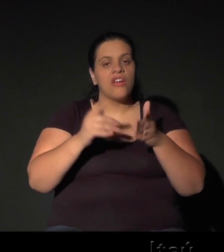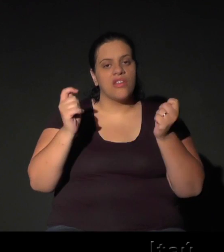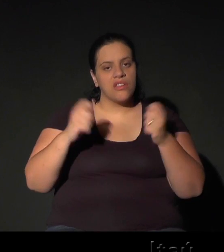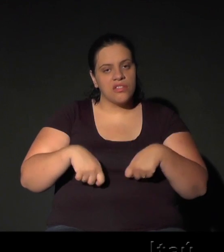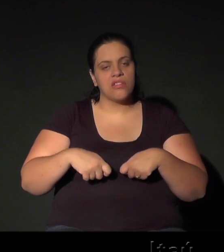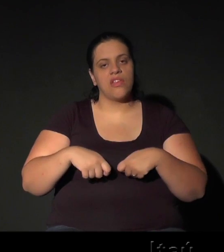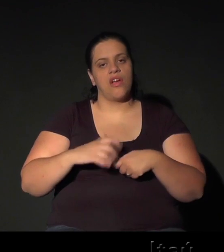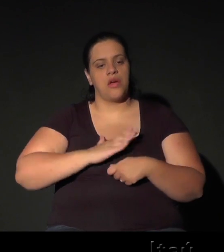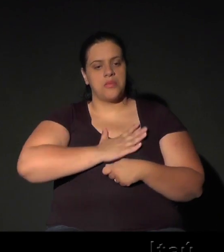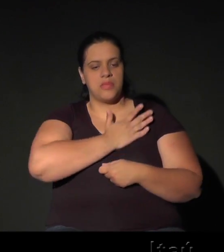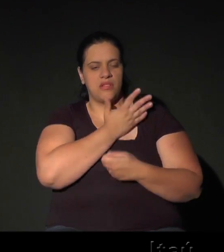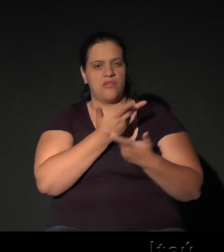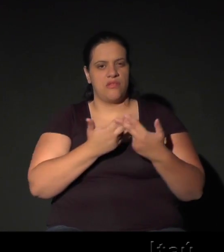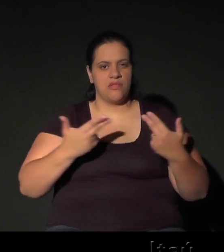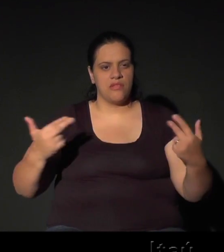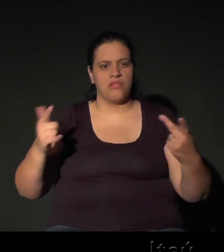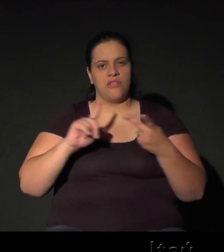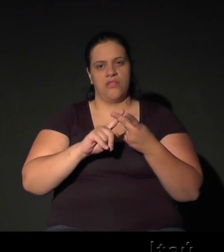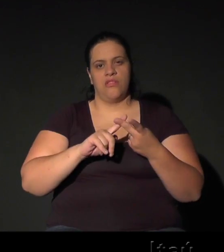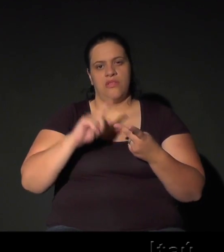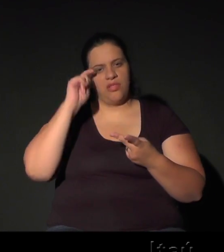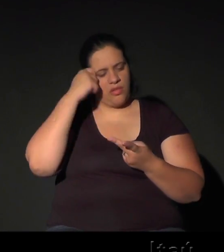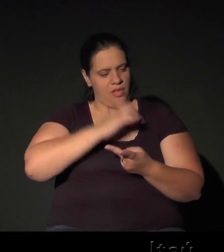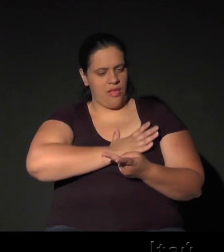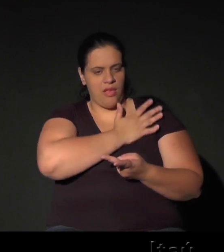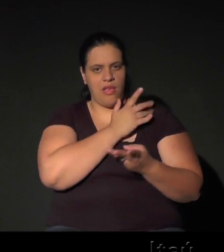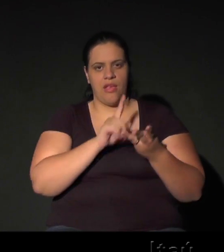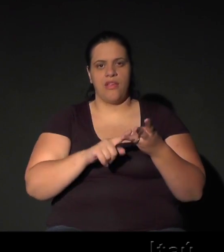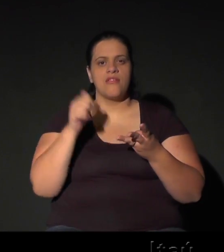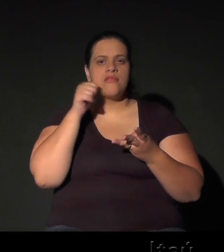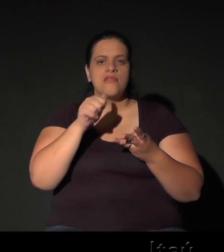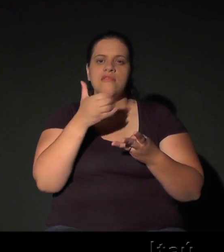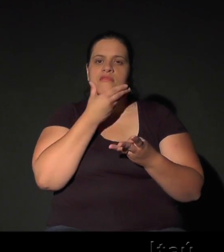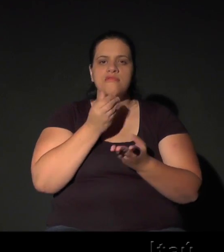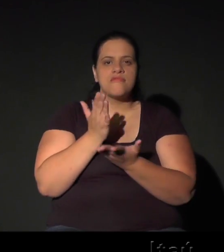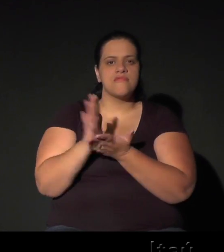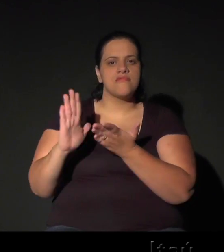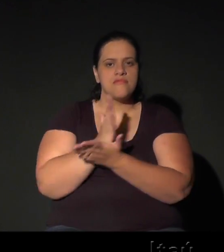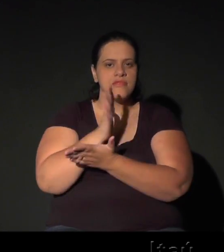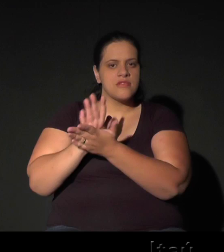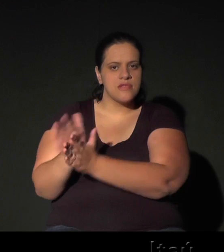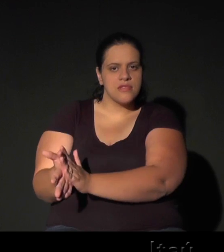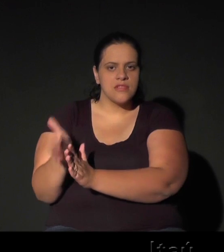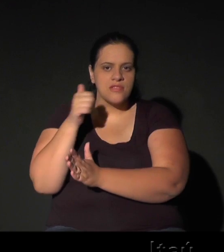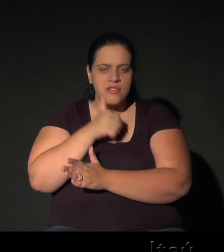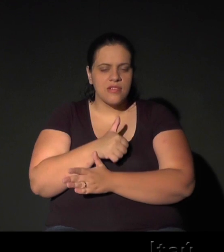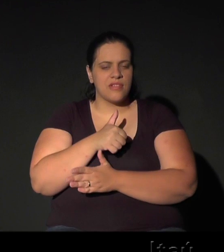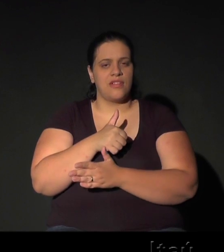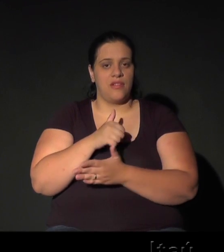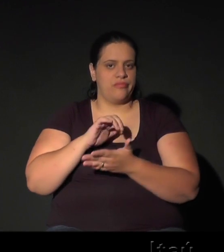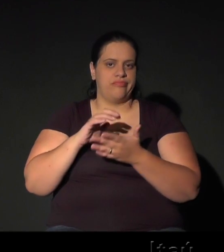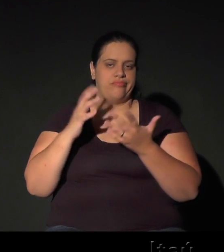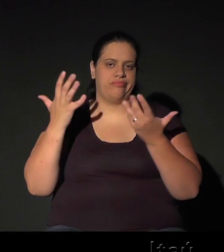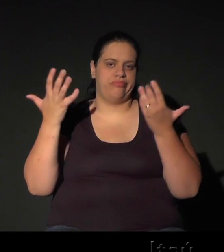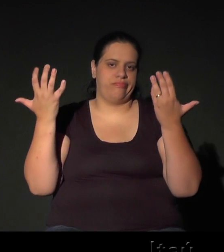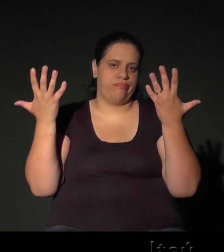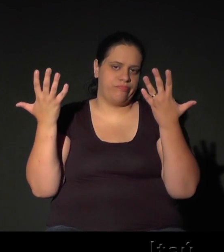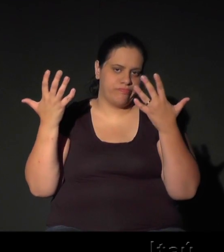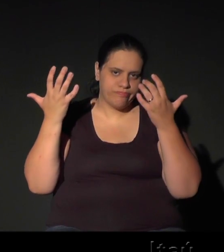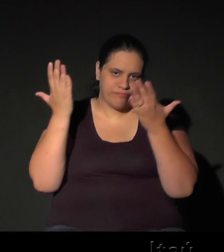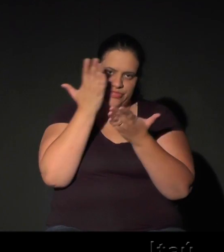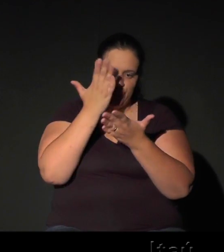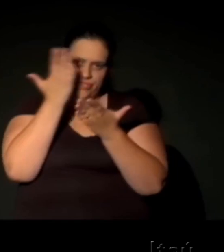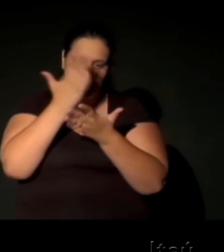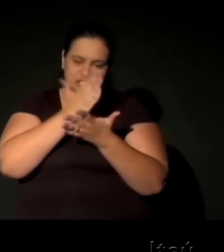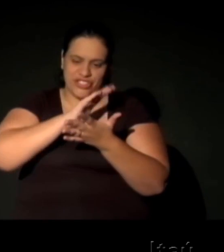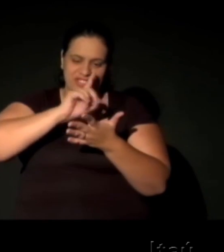que preconceitos eh racismo sexismo seja desconstruído então é muito interessante essa campanha né Eh eh